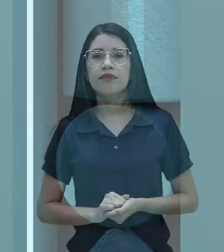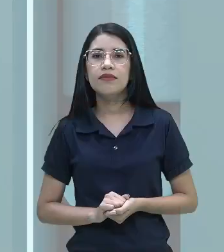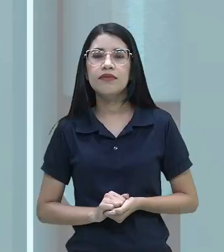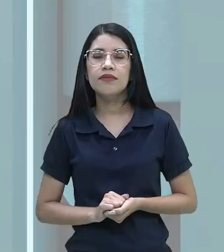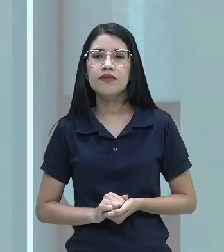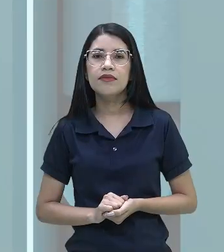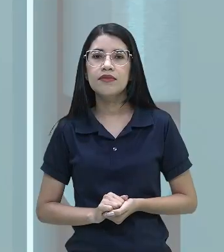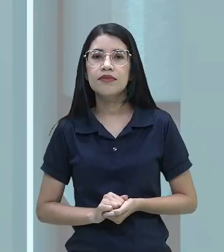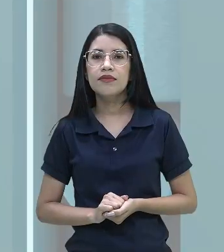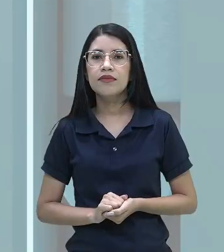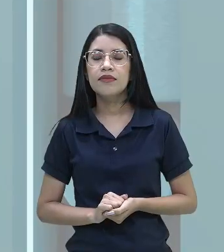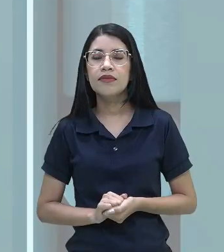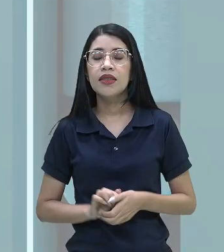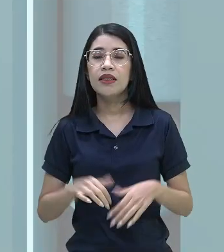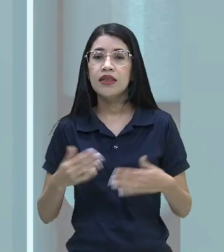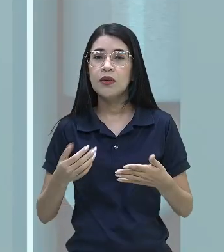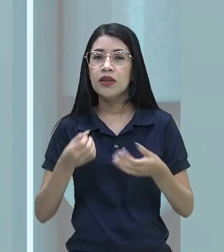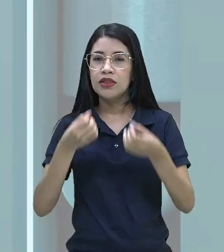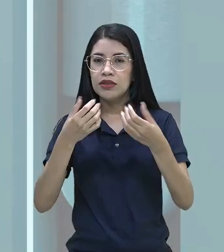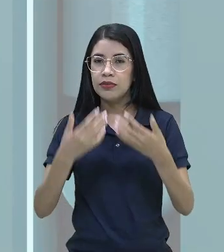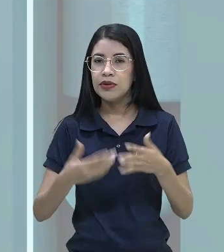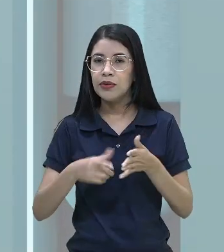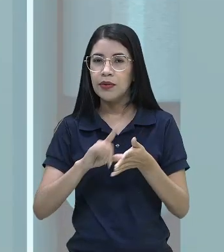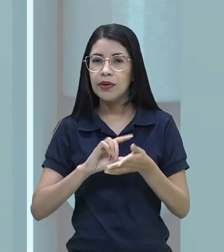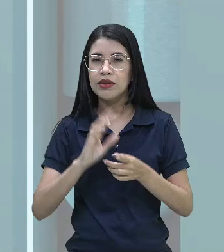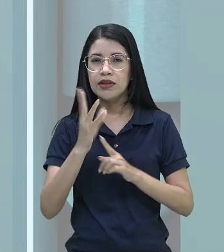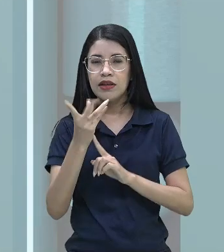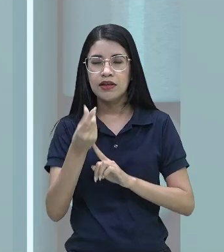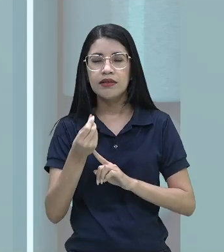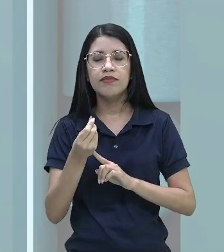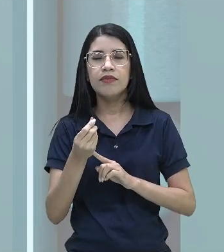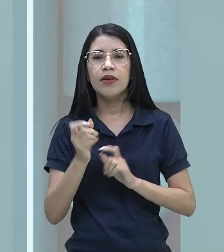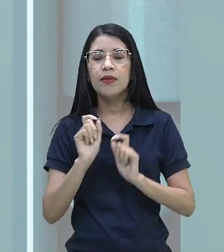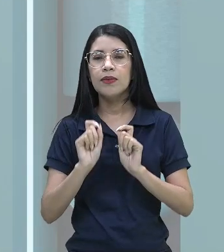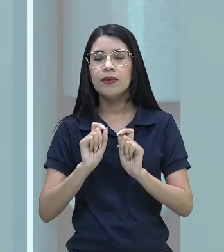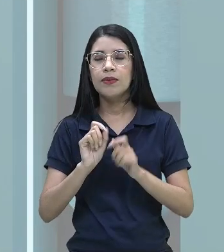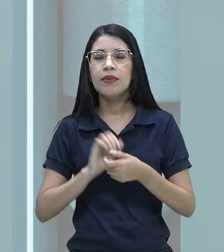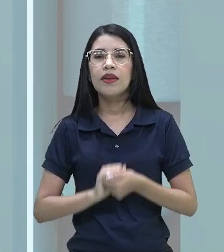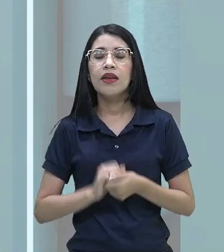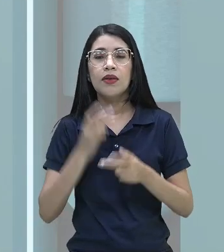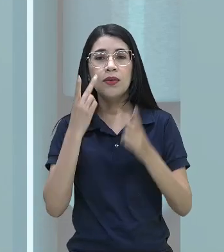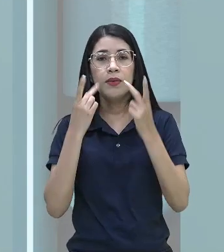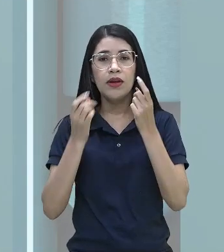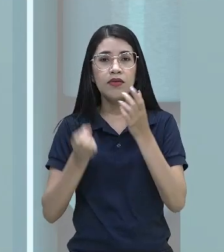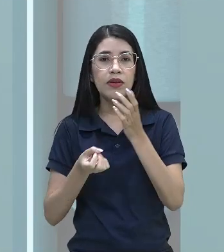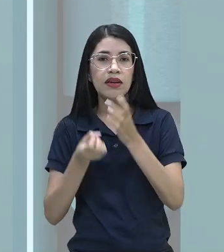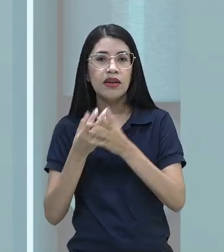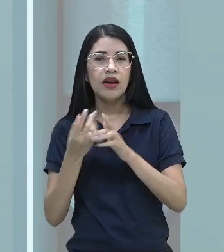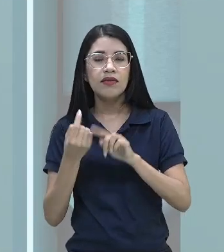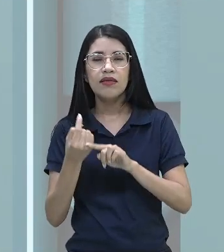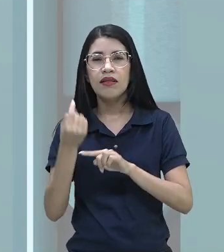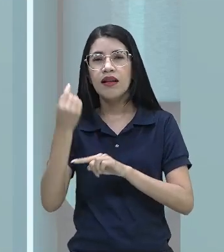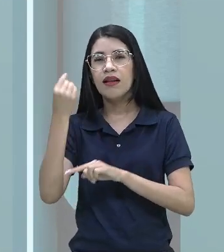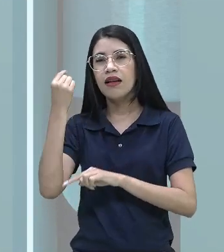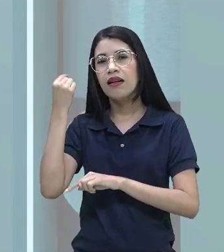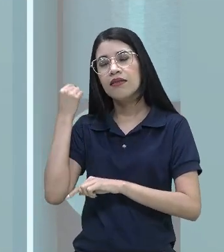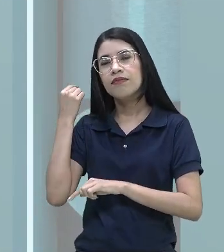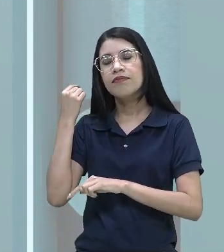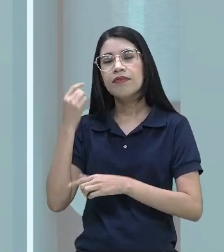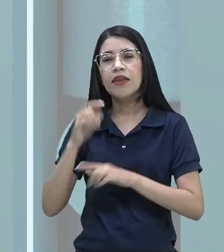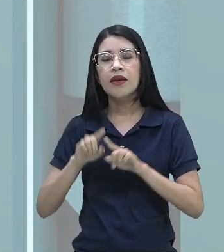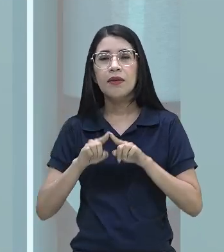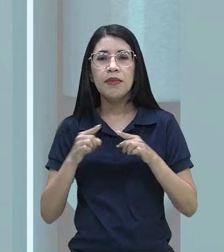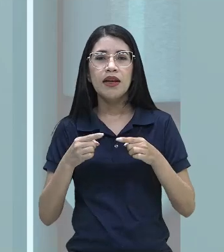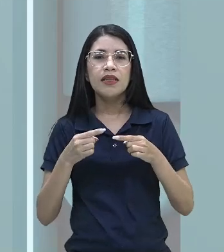Muito bem, então nós já comentamos nas aulas de arte que o teatro ele surgiu, né, vem lá dos primórdios, mas para ele